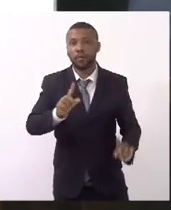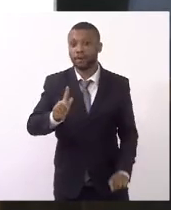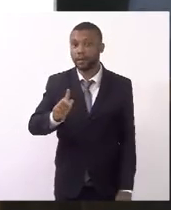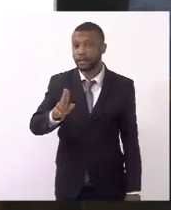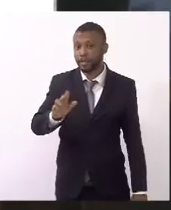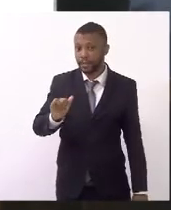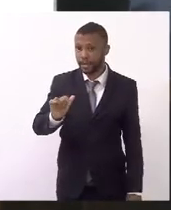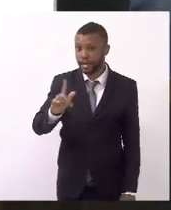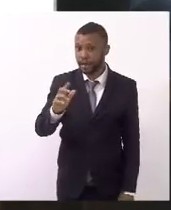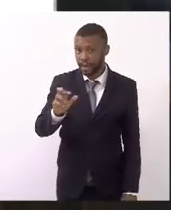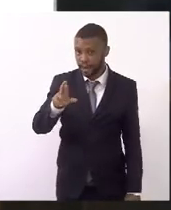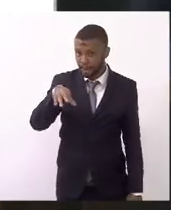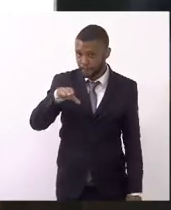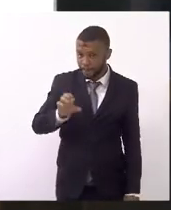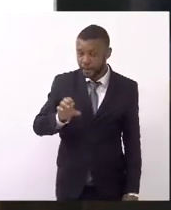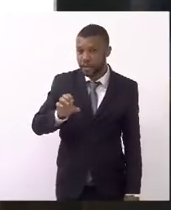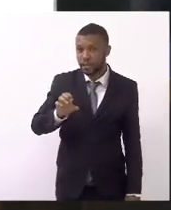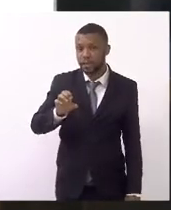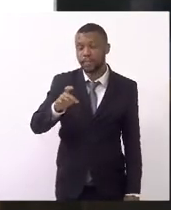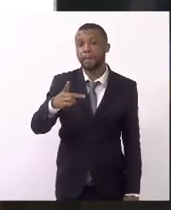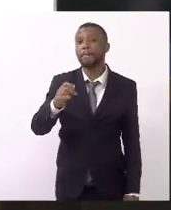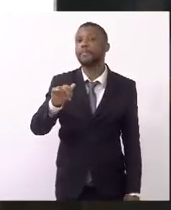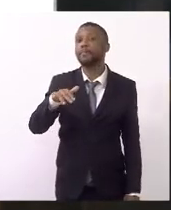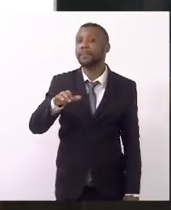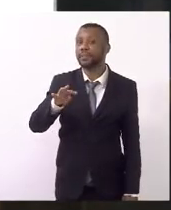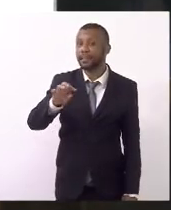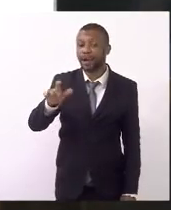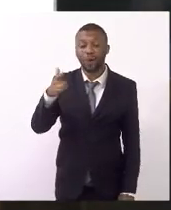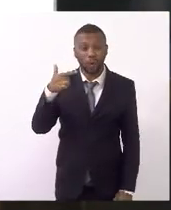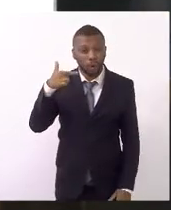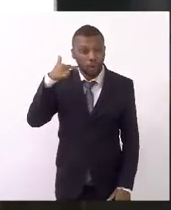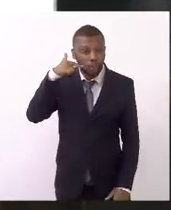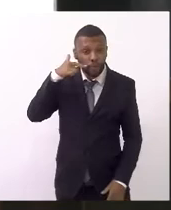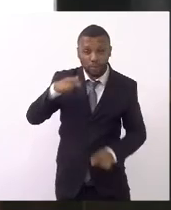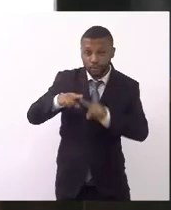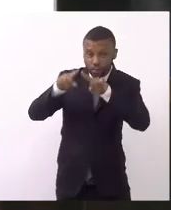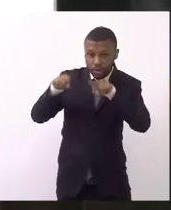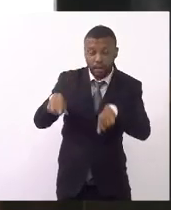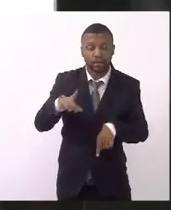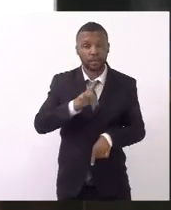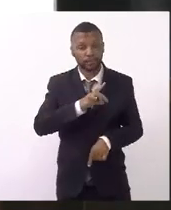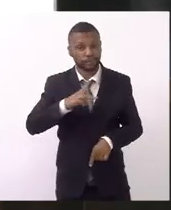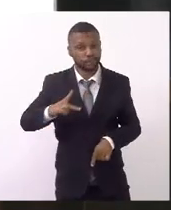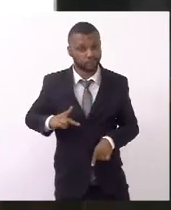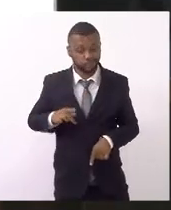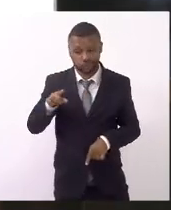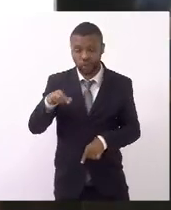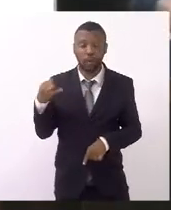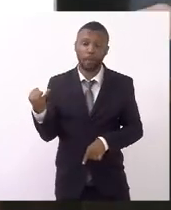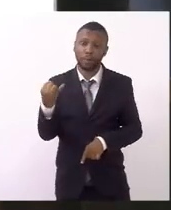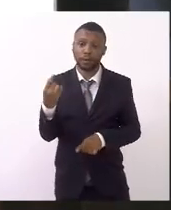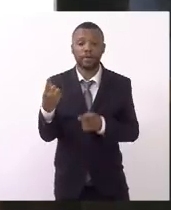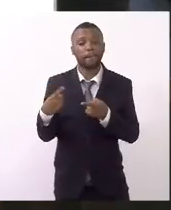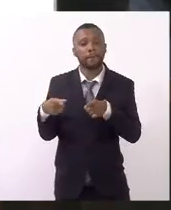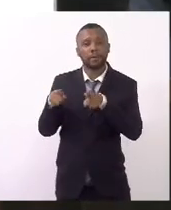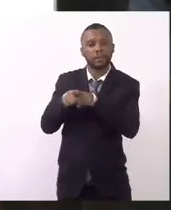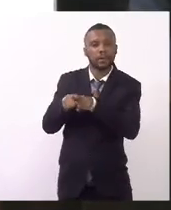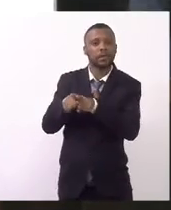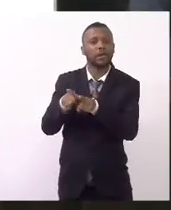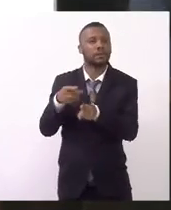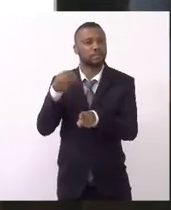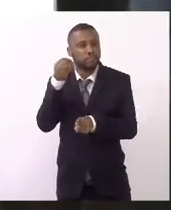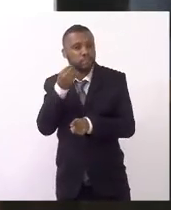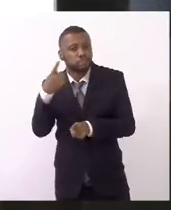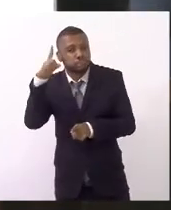Ouvidor externo da Defensoria Pública uma pessoa super importante na Parceria e no cotidiano em Especialmente